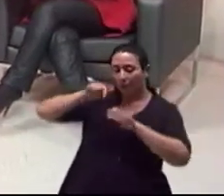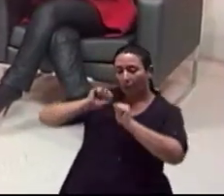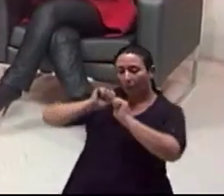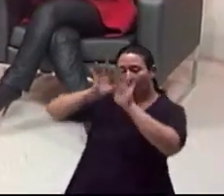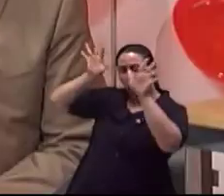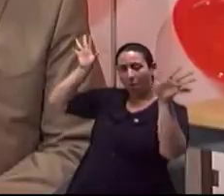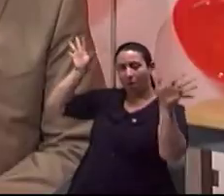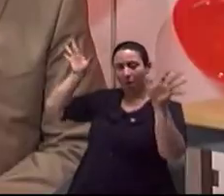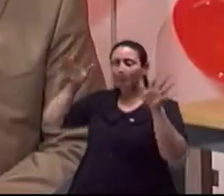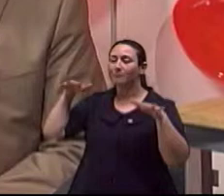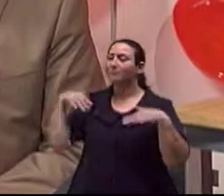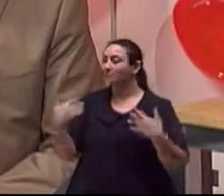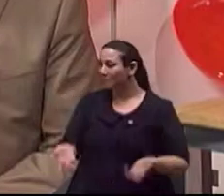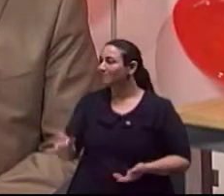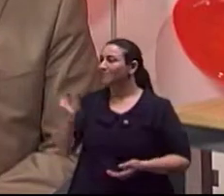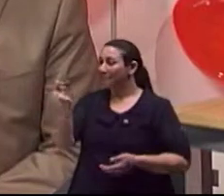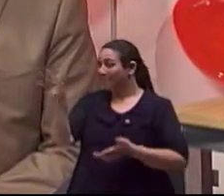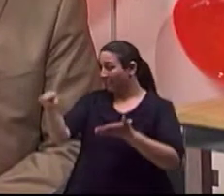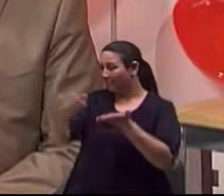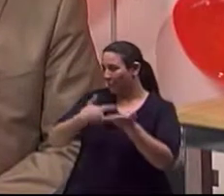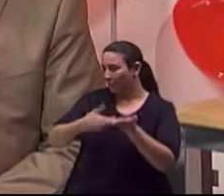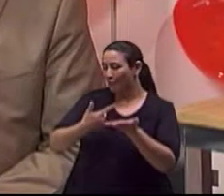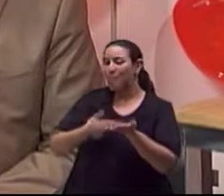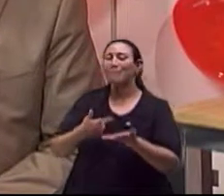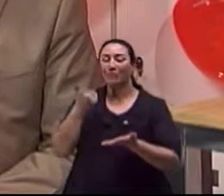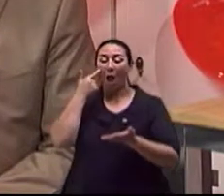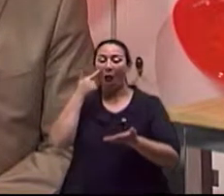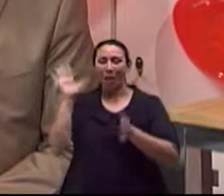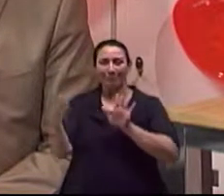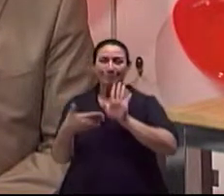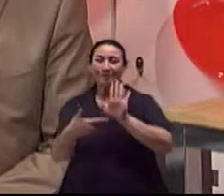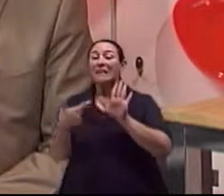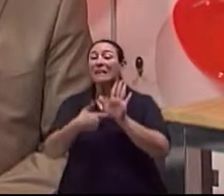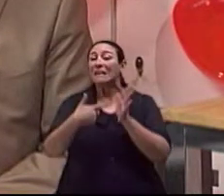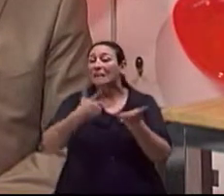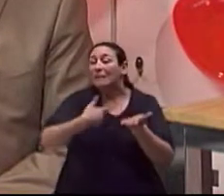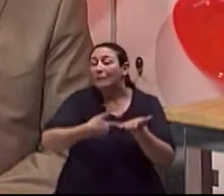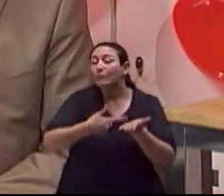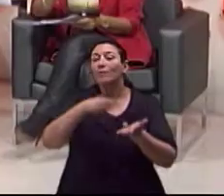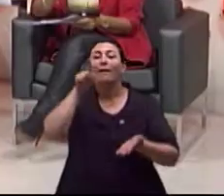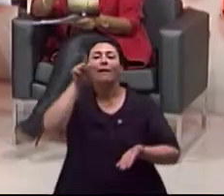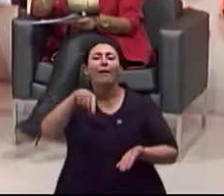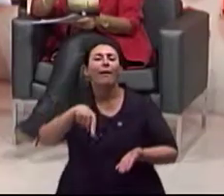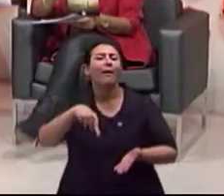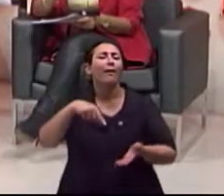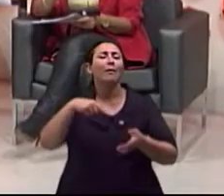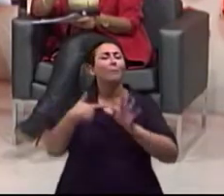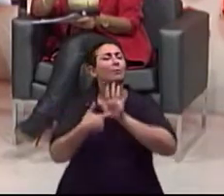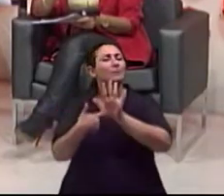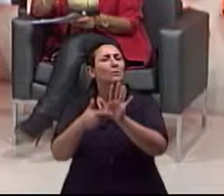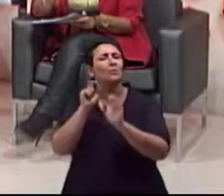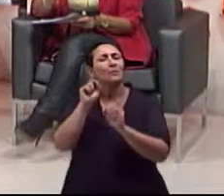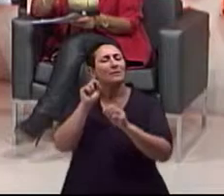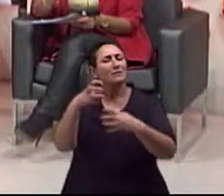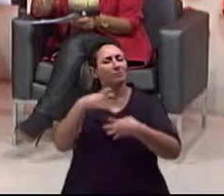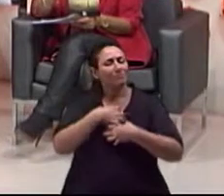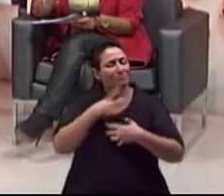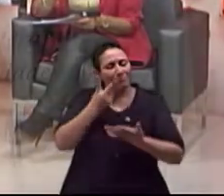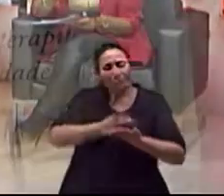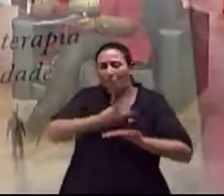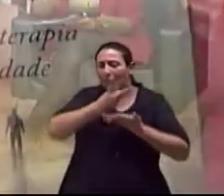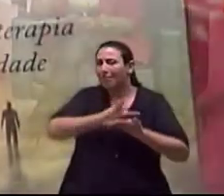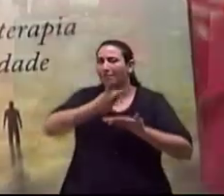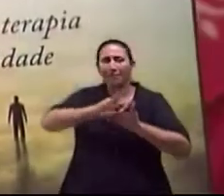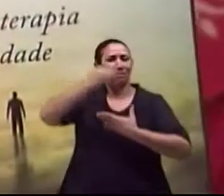livro ele traz aqui ao nosso programa pra gente conversar sobre esta situação que é permanente em